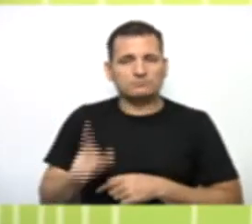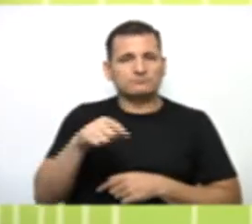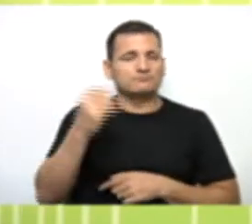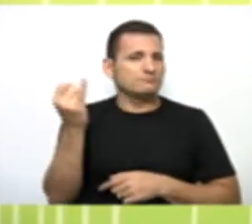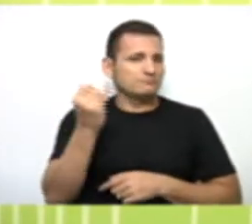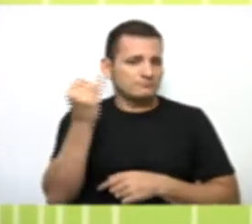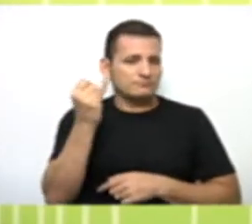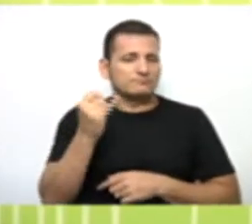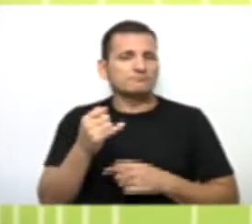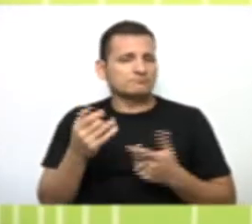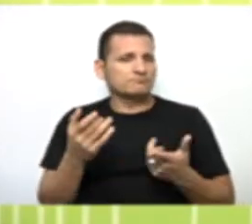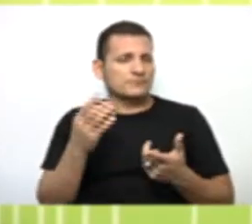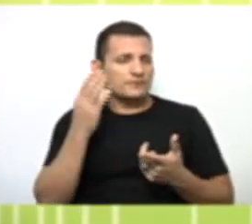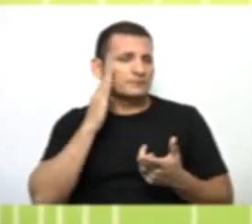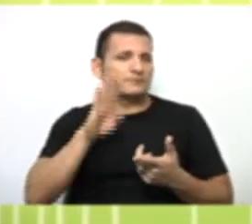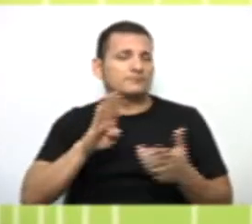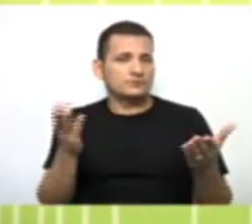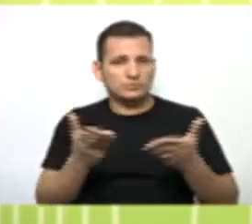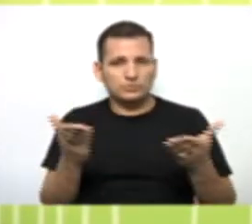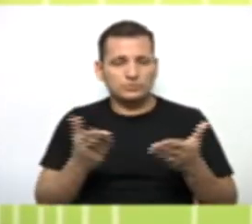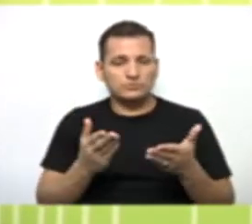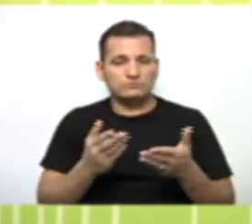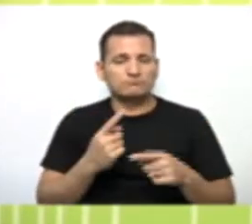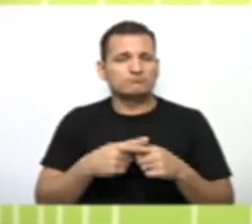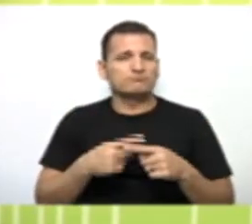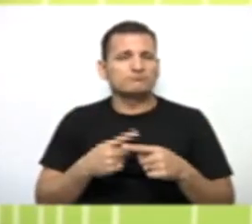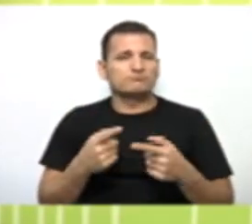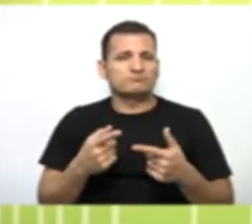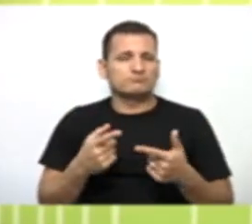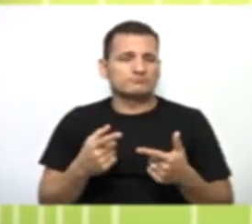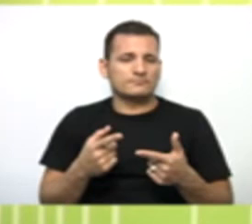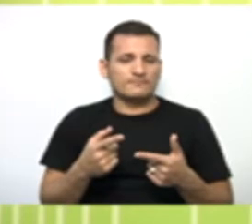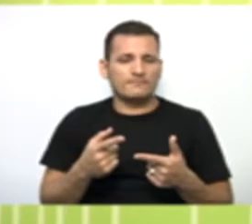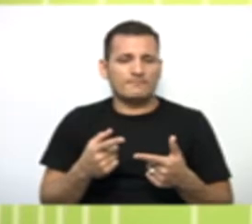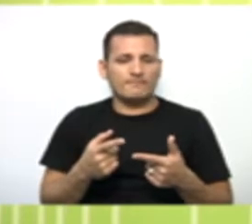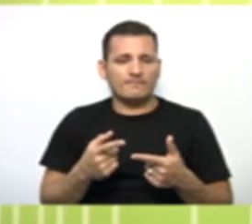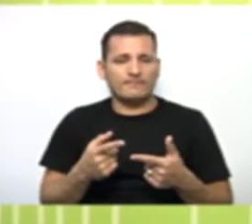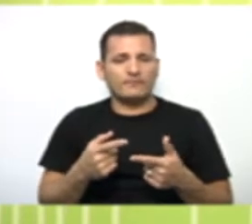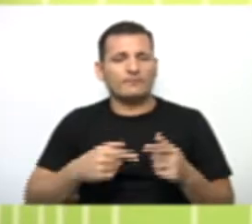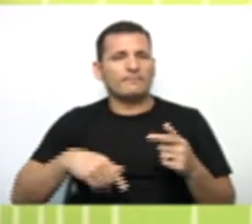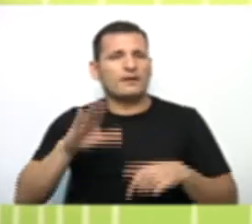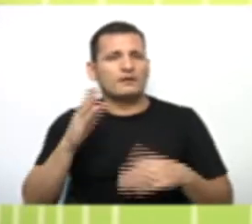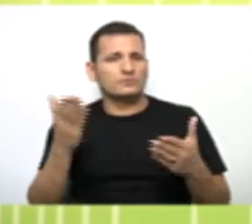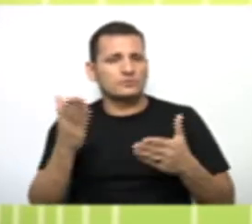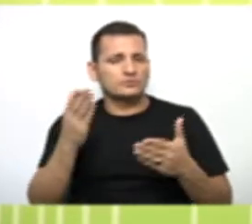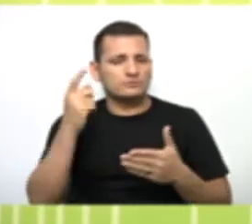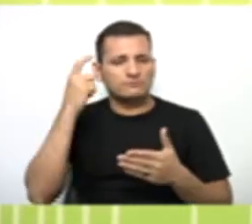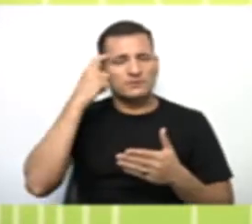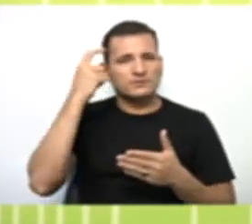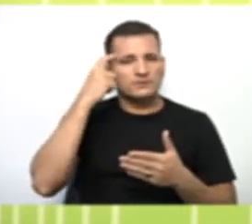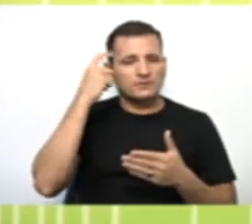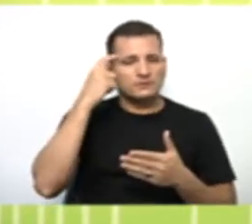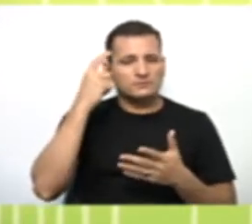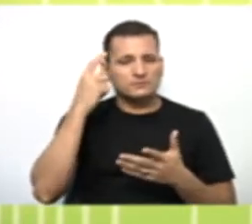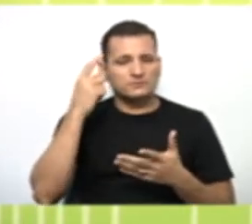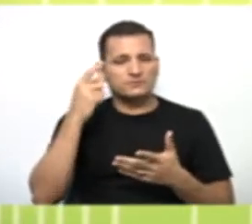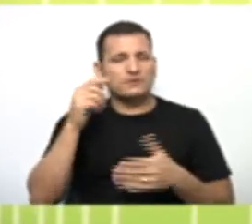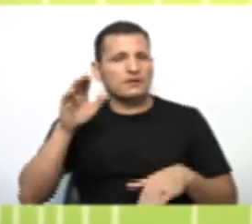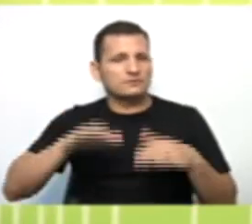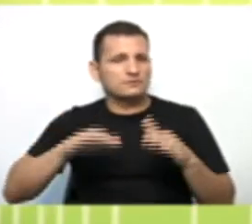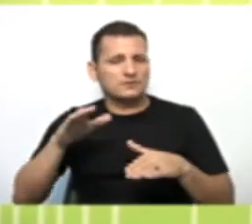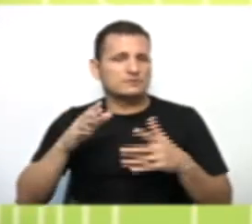importante, principalmente nos dias de hoje, que cada vez mais, não é, com essa mentalidade que está às